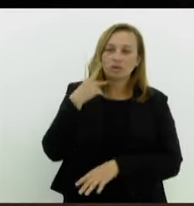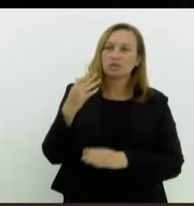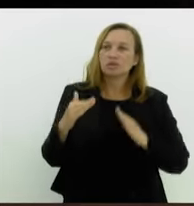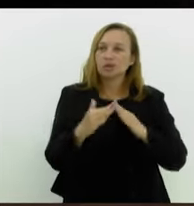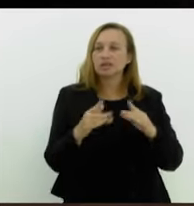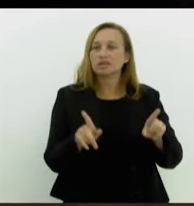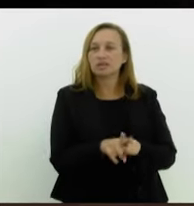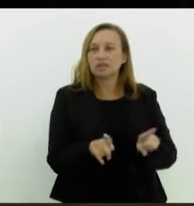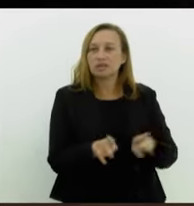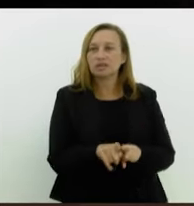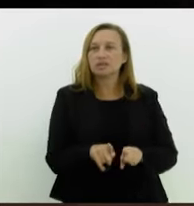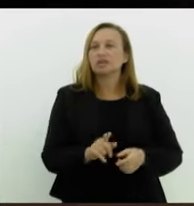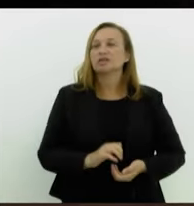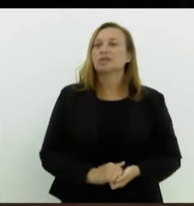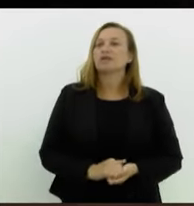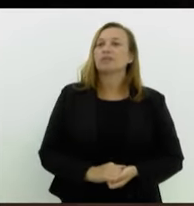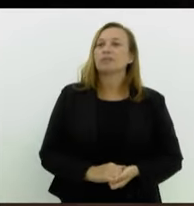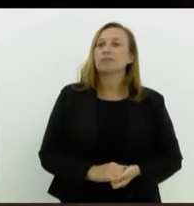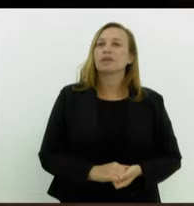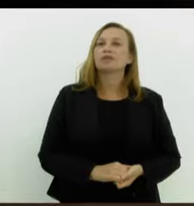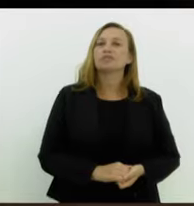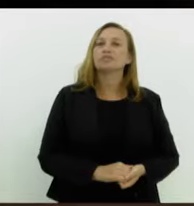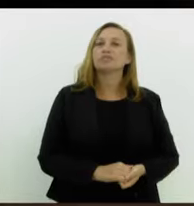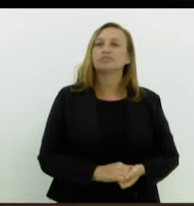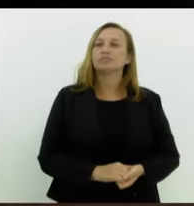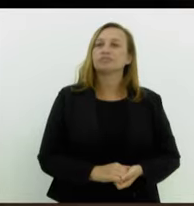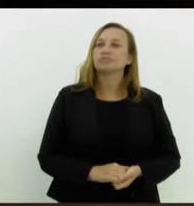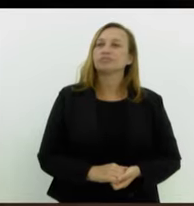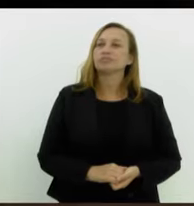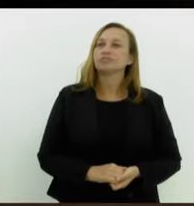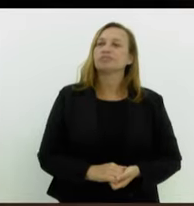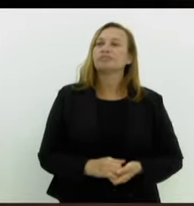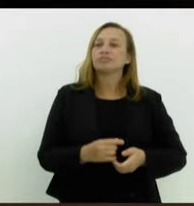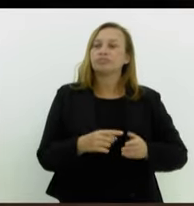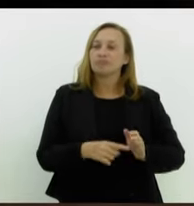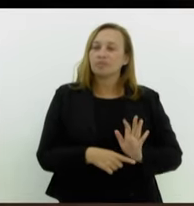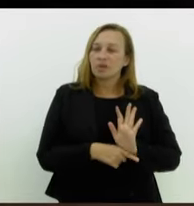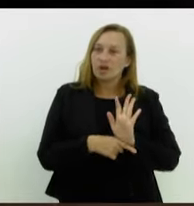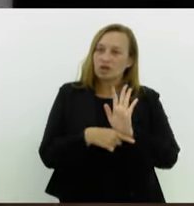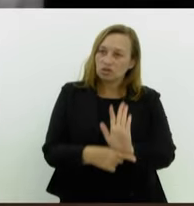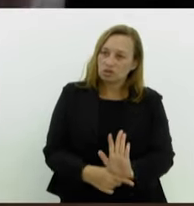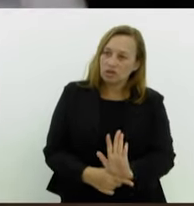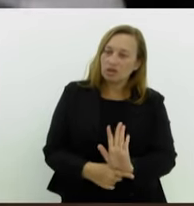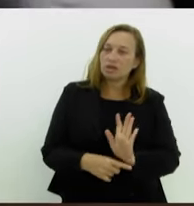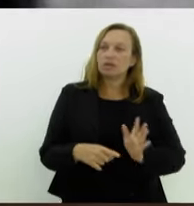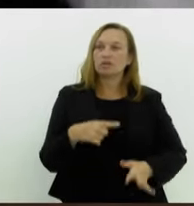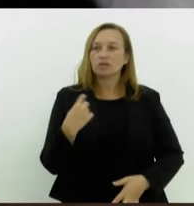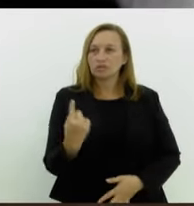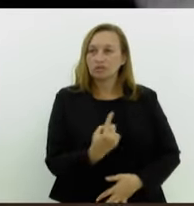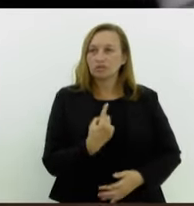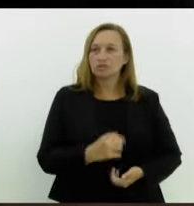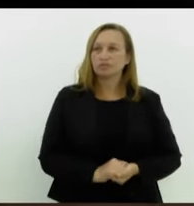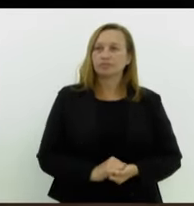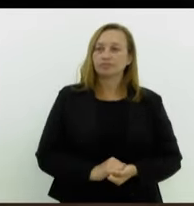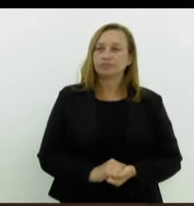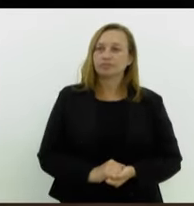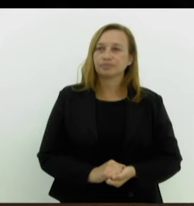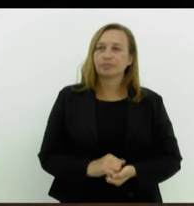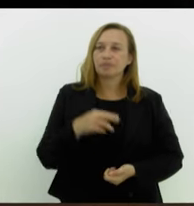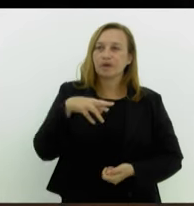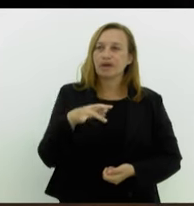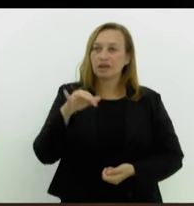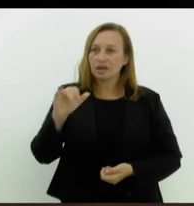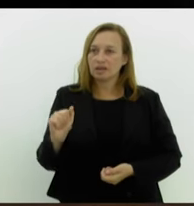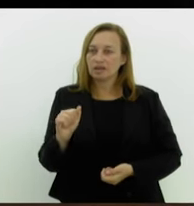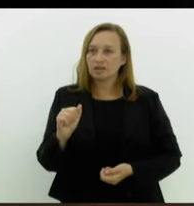que muito com muita maestria tem contribuído colaborado muito conosco eh Mariana